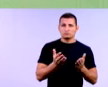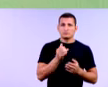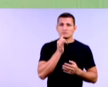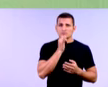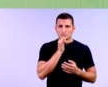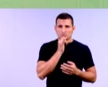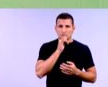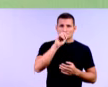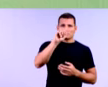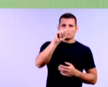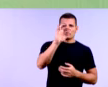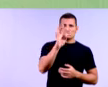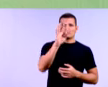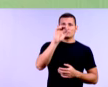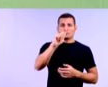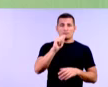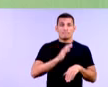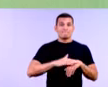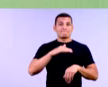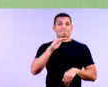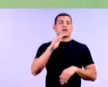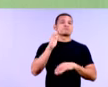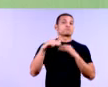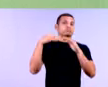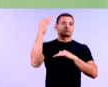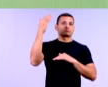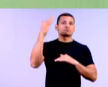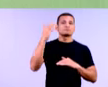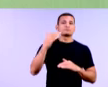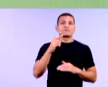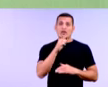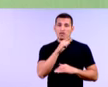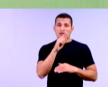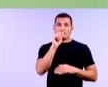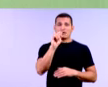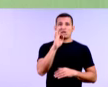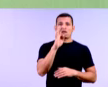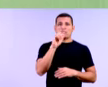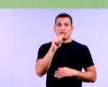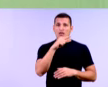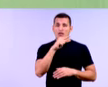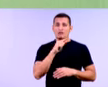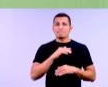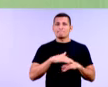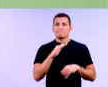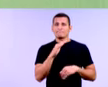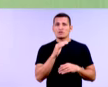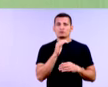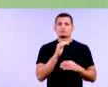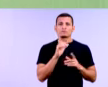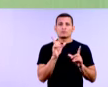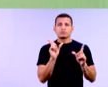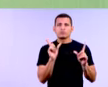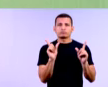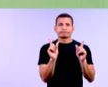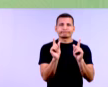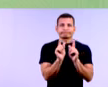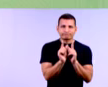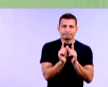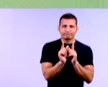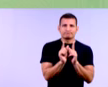de uma ata moderna. Essa ata moderna, ela é mais uma espécie de resumo,